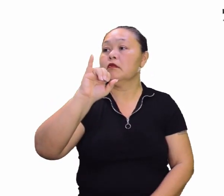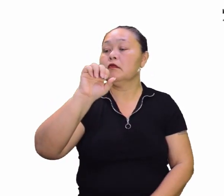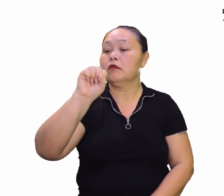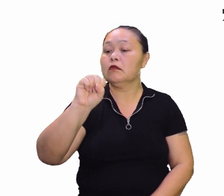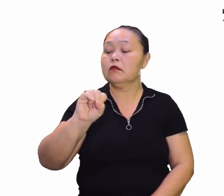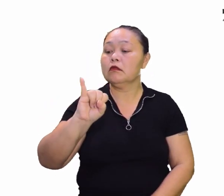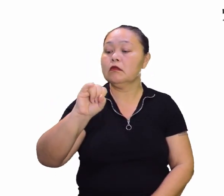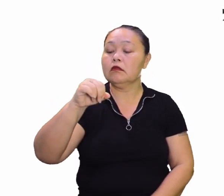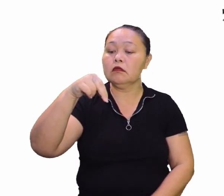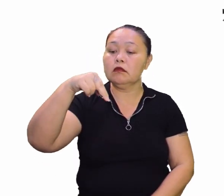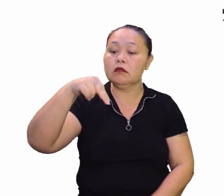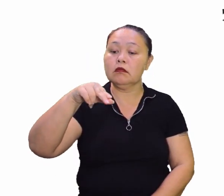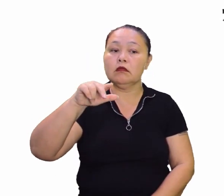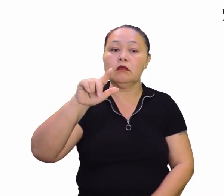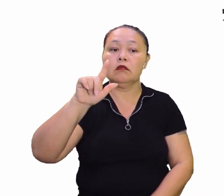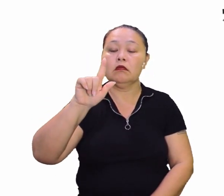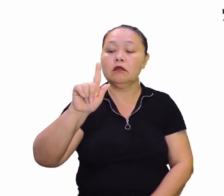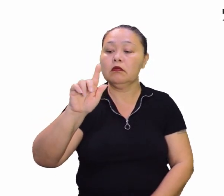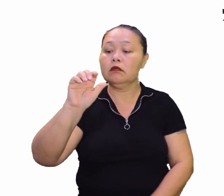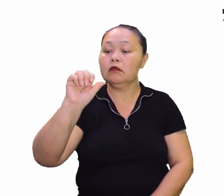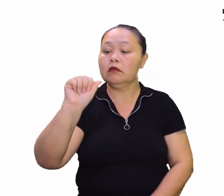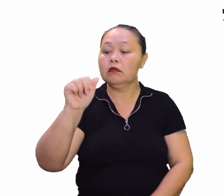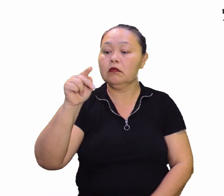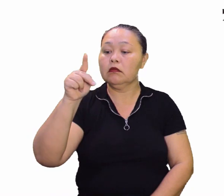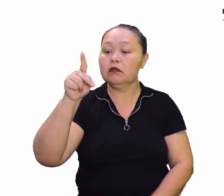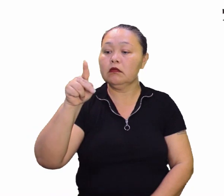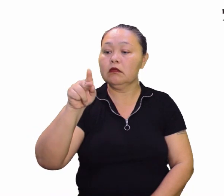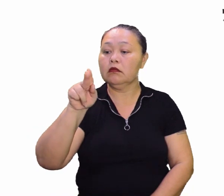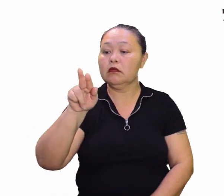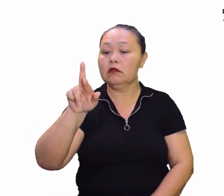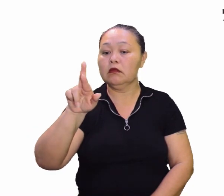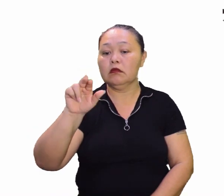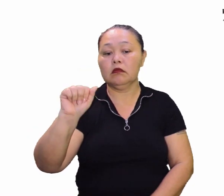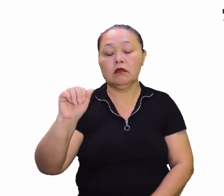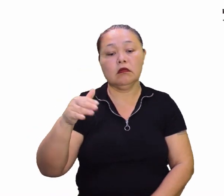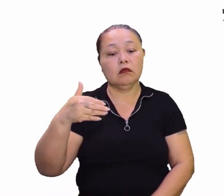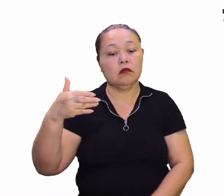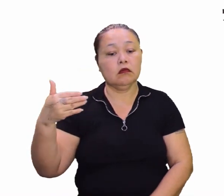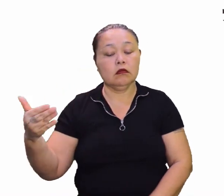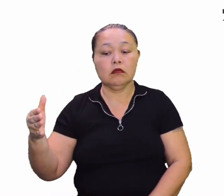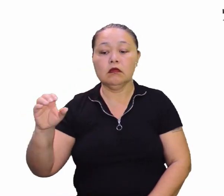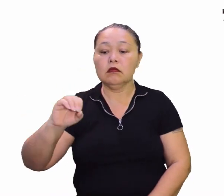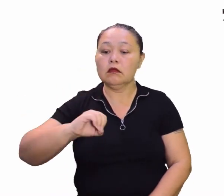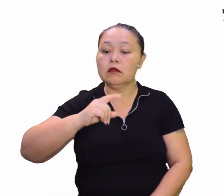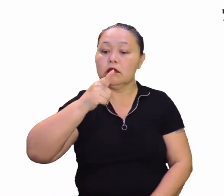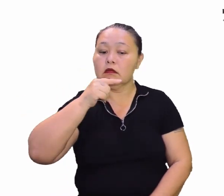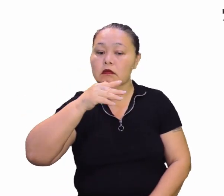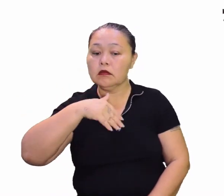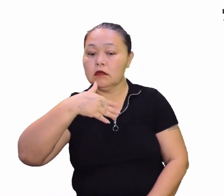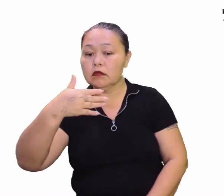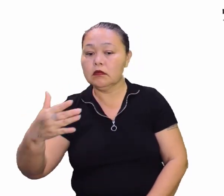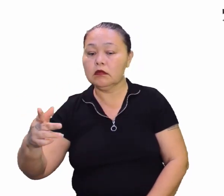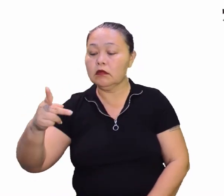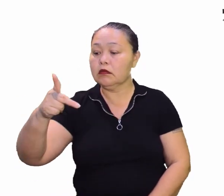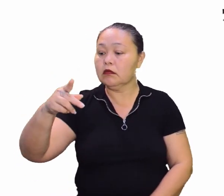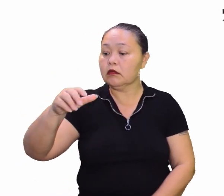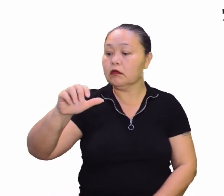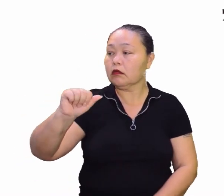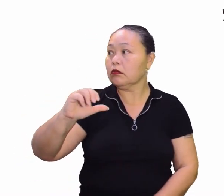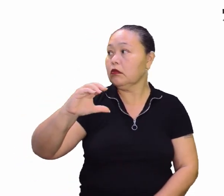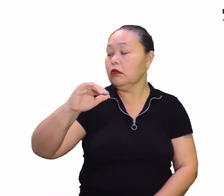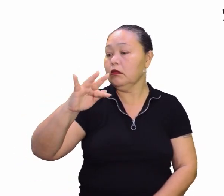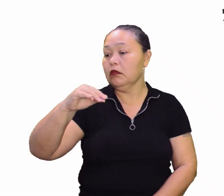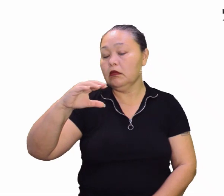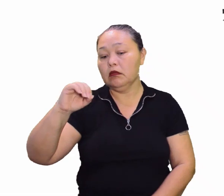professor Jorge? Exatamente. E, como nós falamos, de um lado nós temos o Oceano Pacífico, do